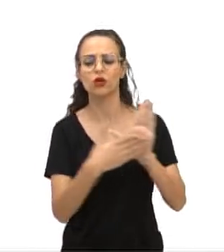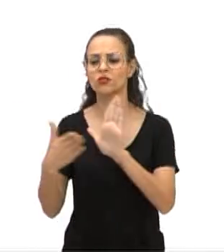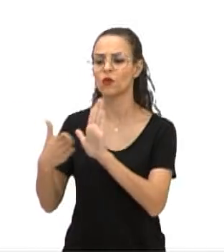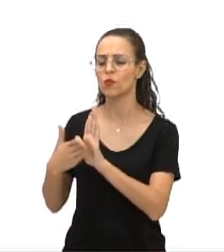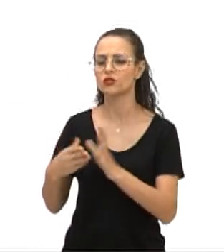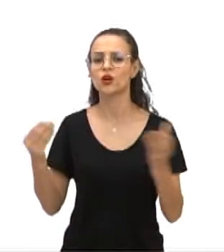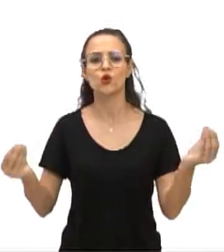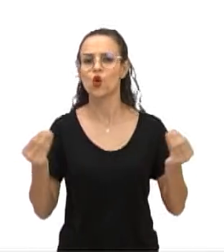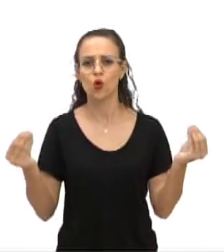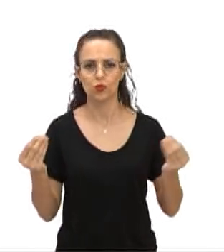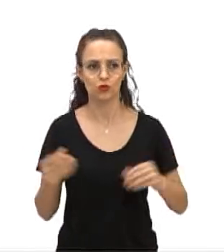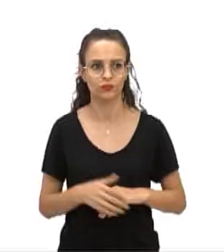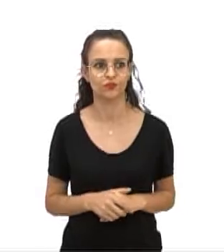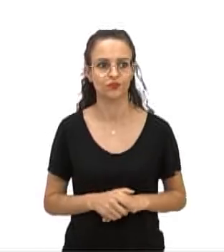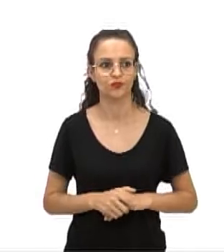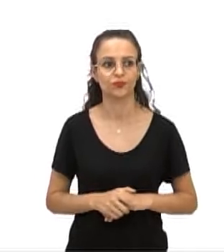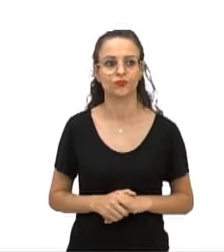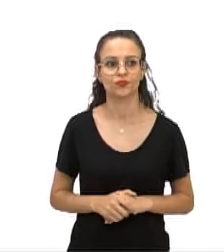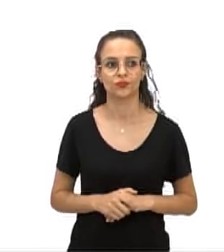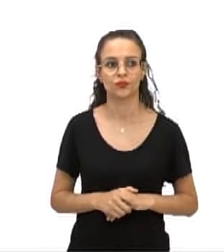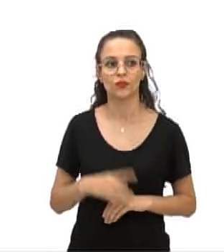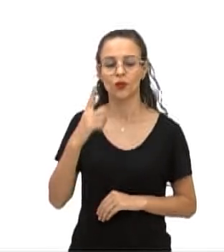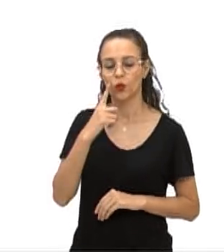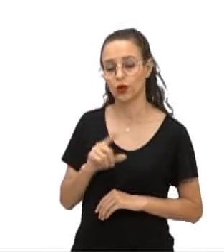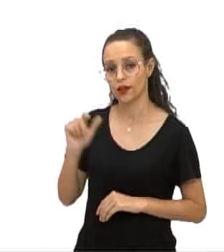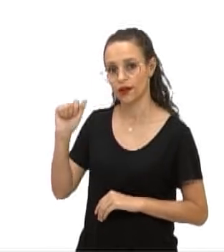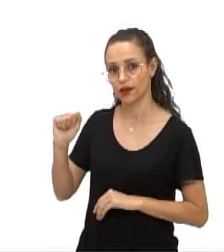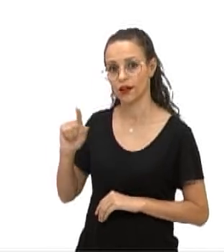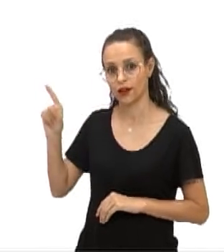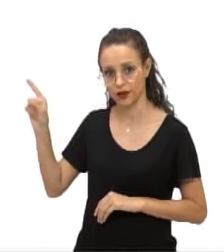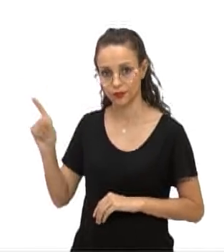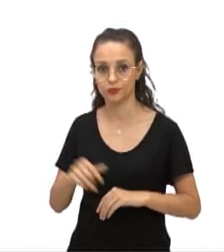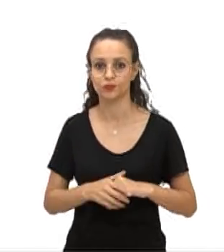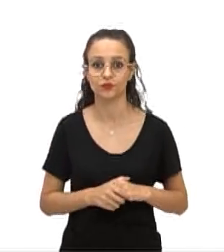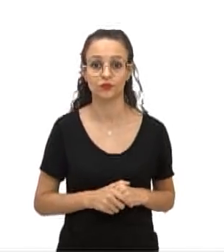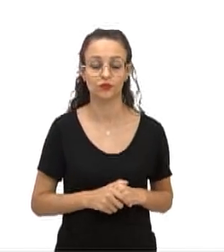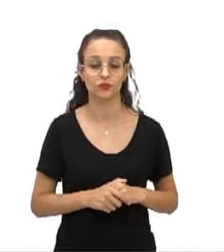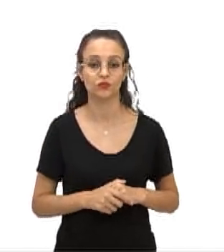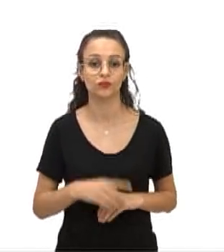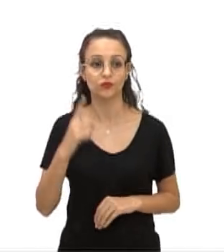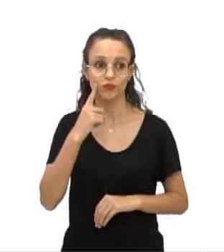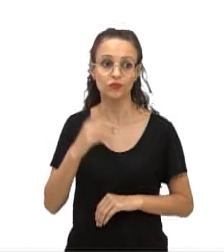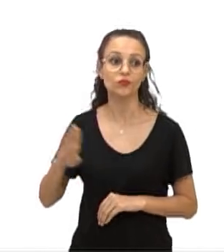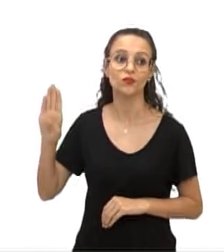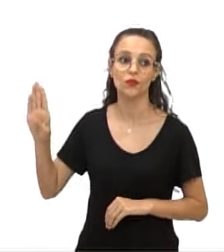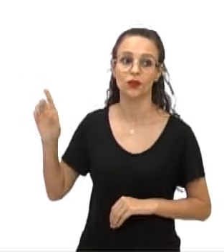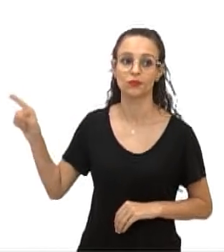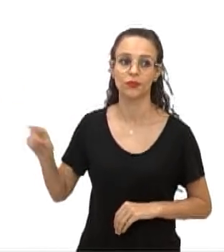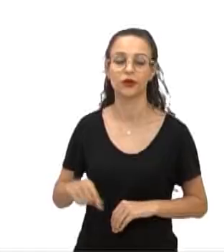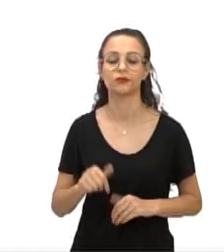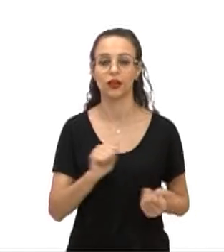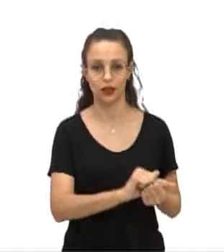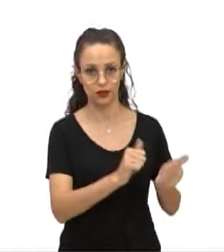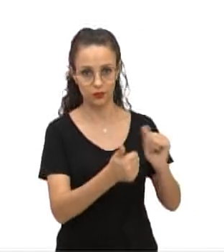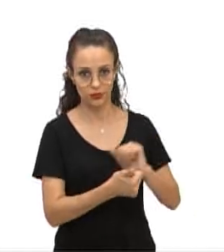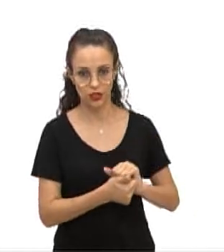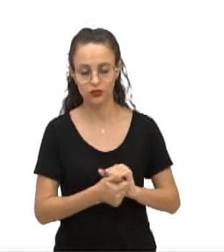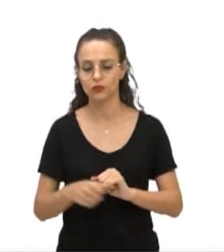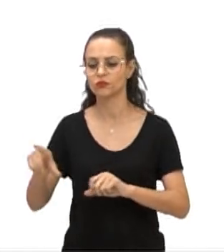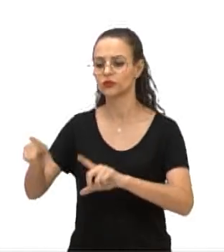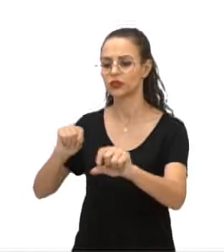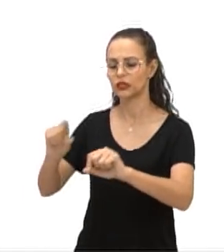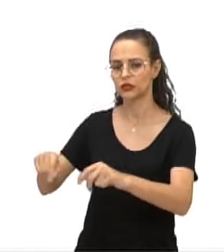Darwin, respectivamente? Alternativa A, foi o fixismo e o criacionismo? Alternativa B, foi adaptação